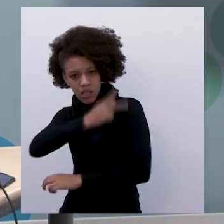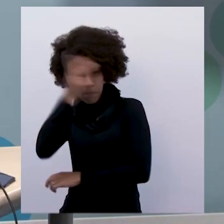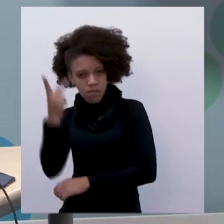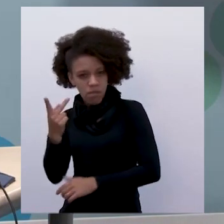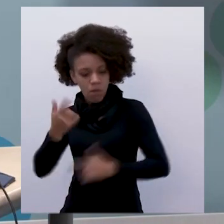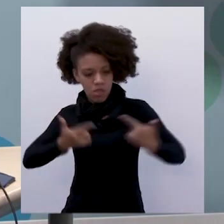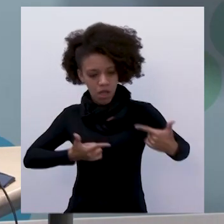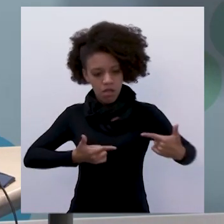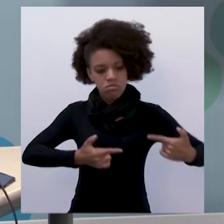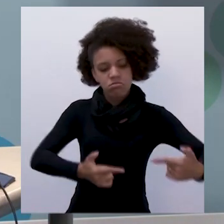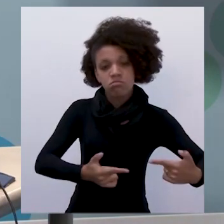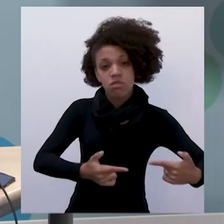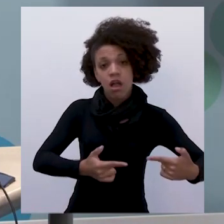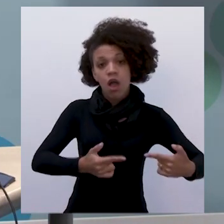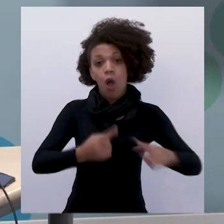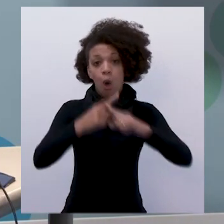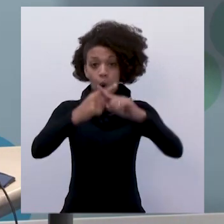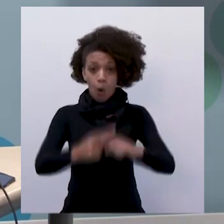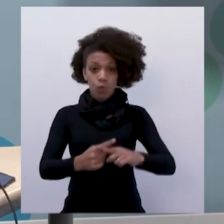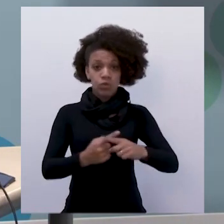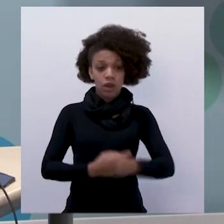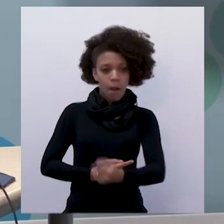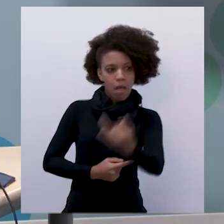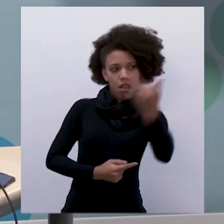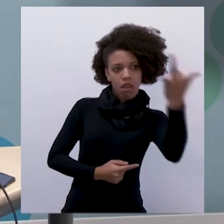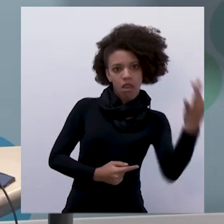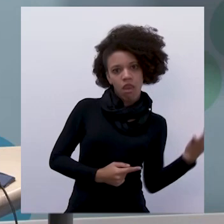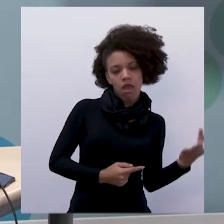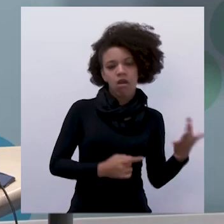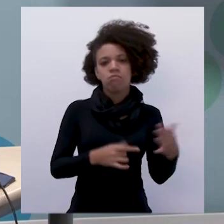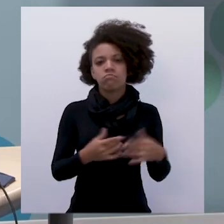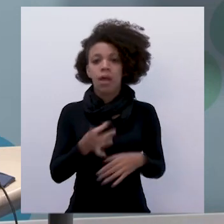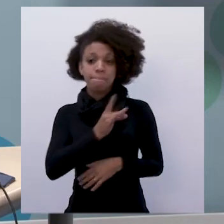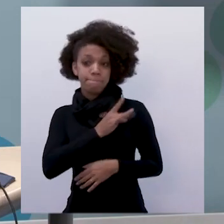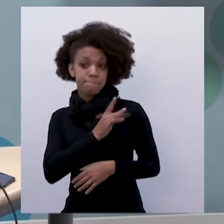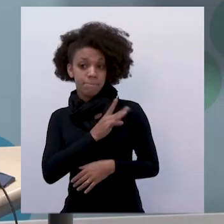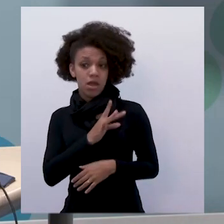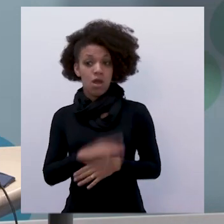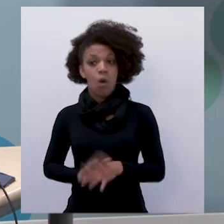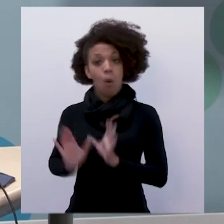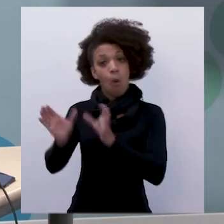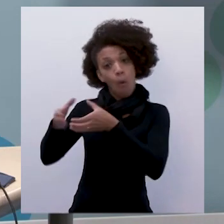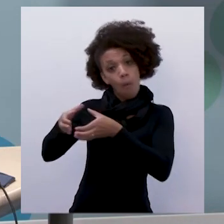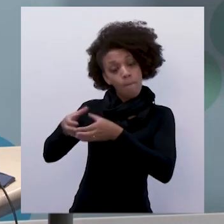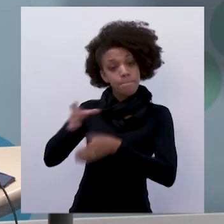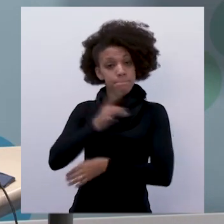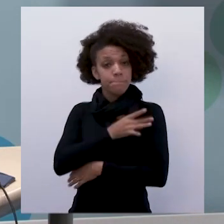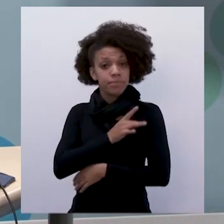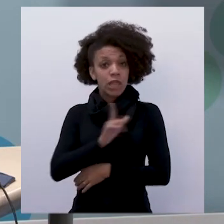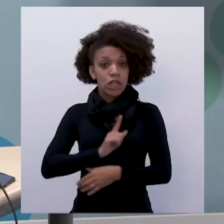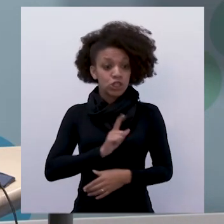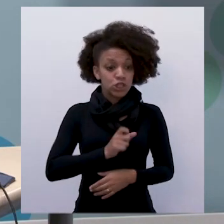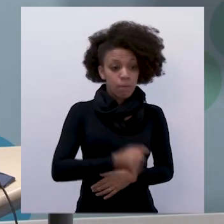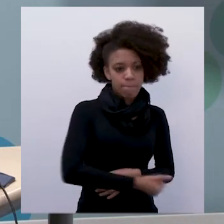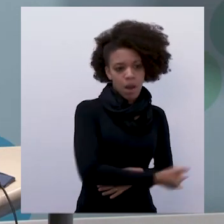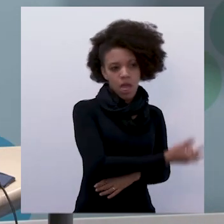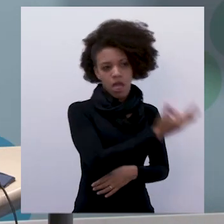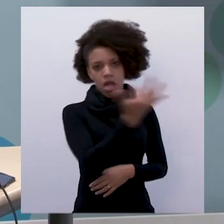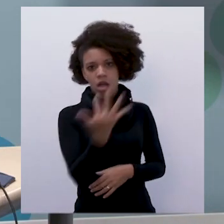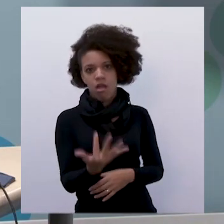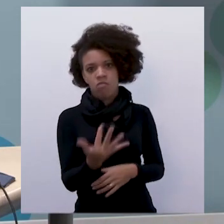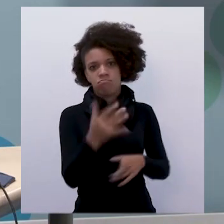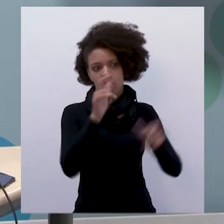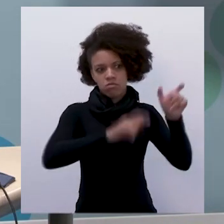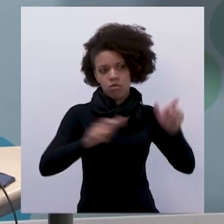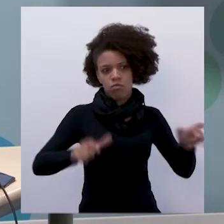era um povo ali que os gregos chamavam de medos, né? O povo medo tinha um exército muito forte, né?